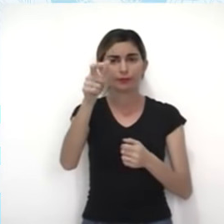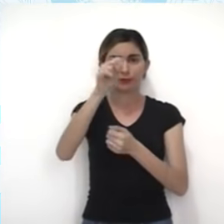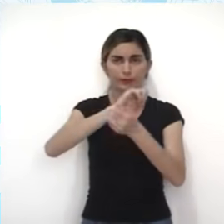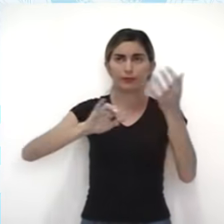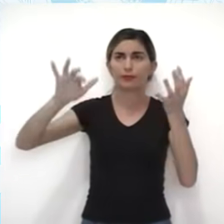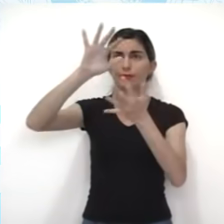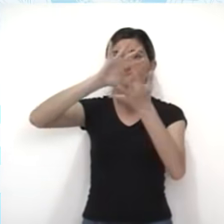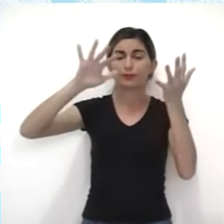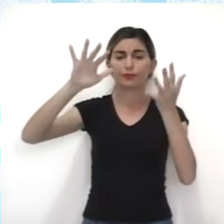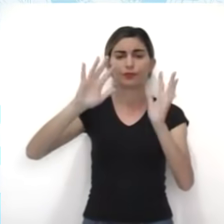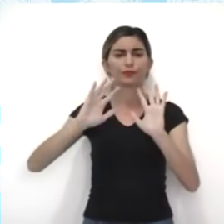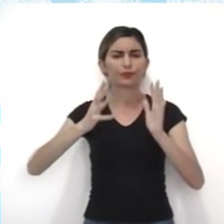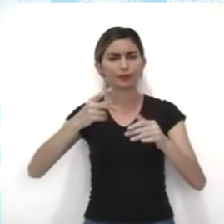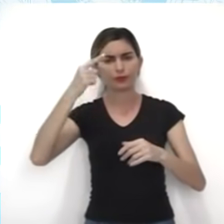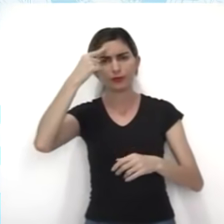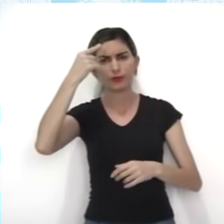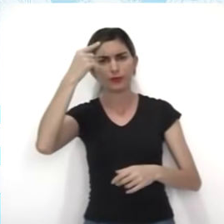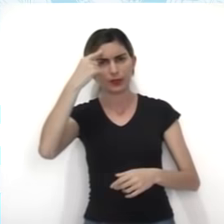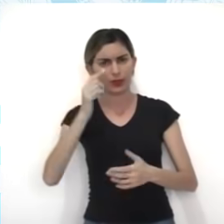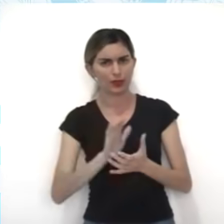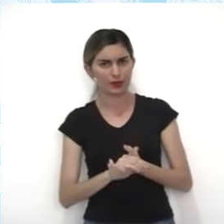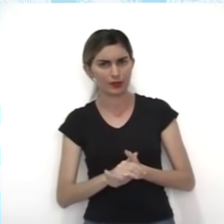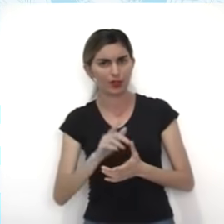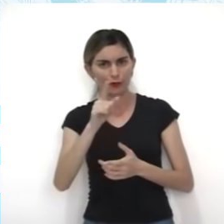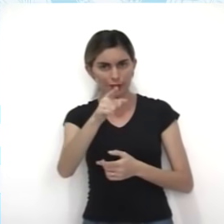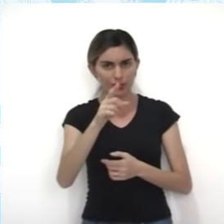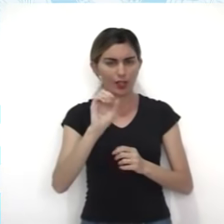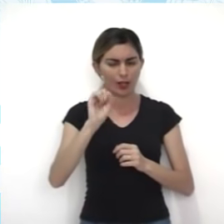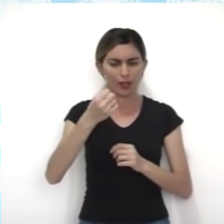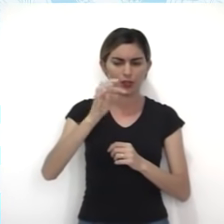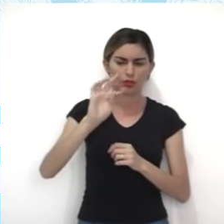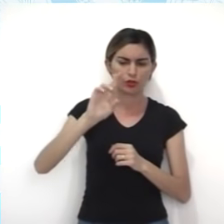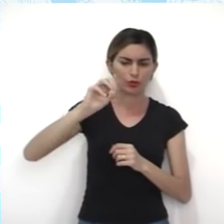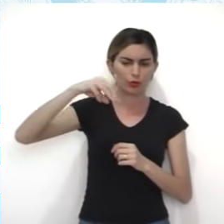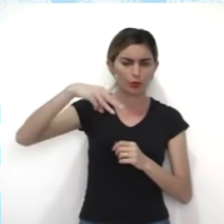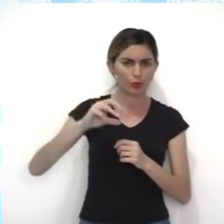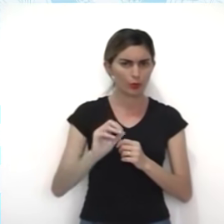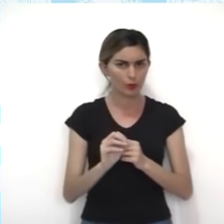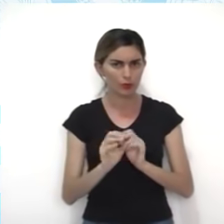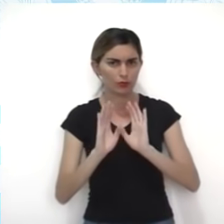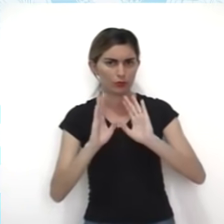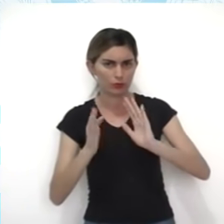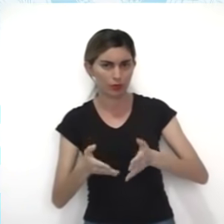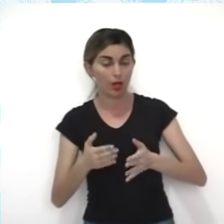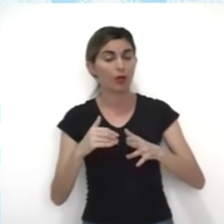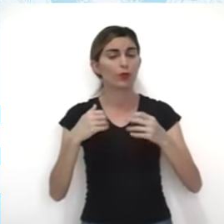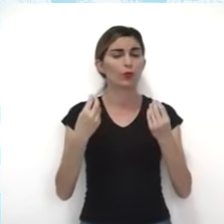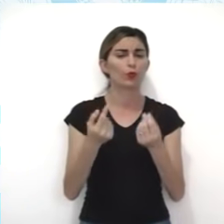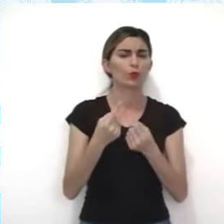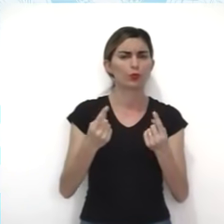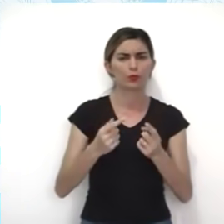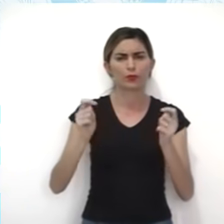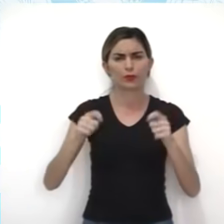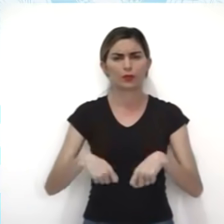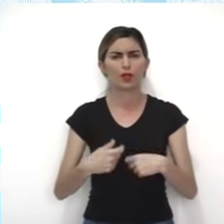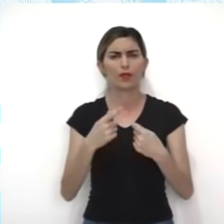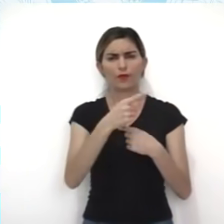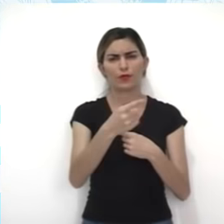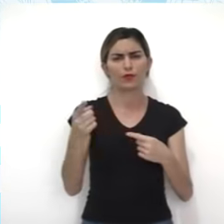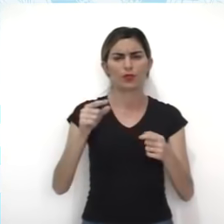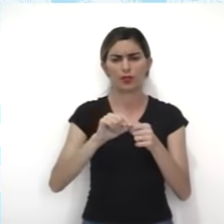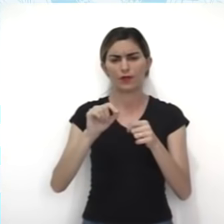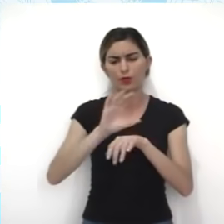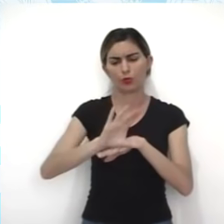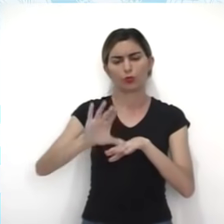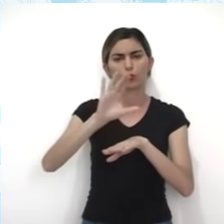interesse pelo universo já pensou em ser astrônomo o astrônomo bom um dos caminhos possíveis